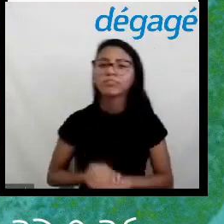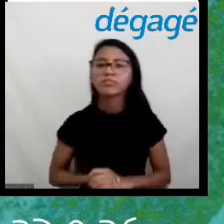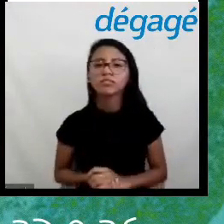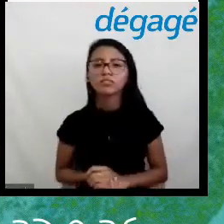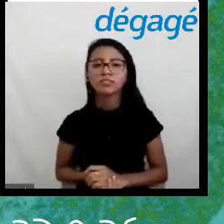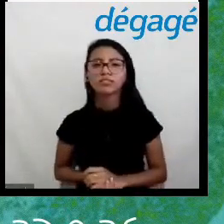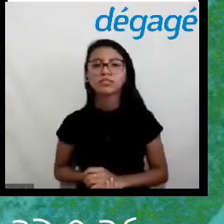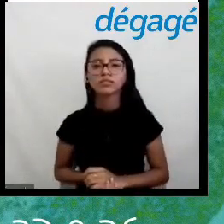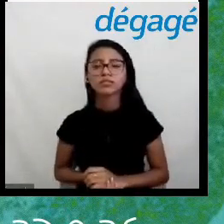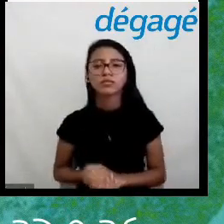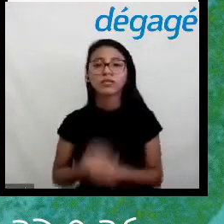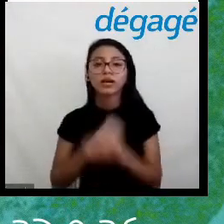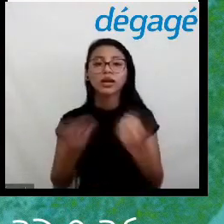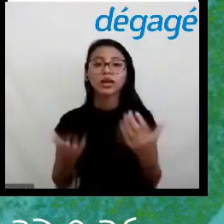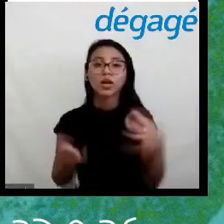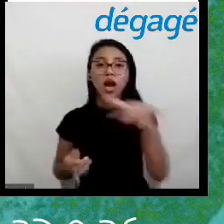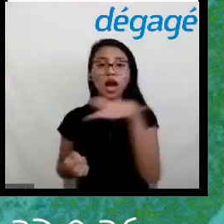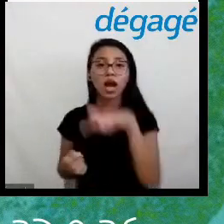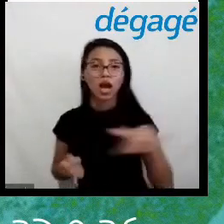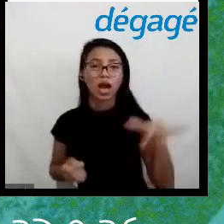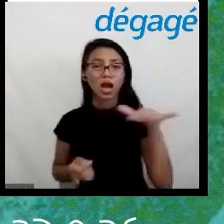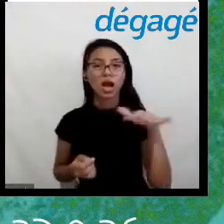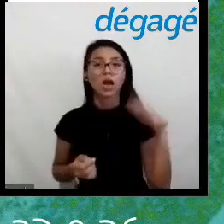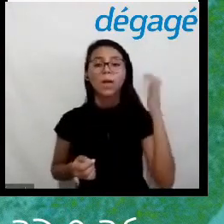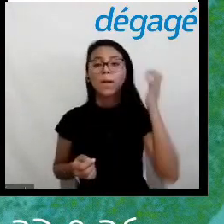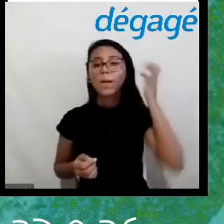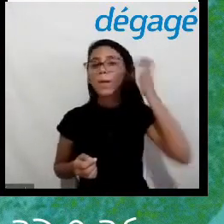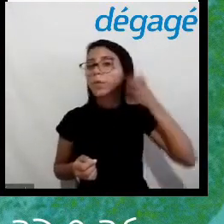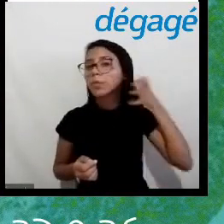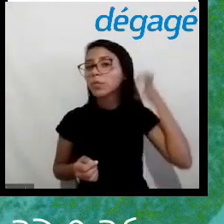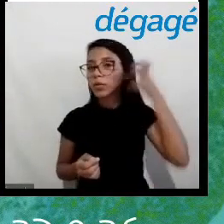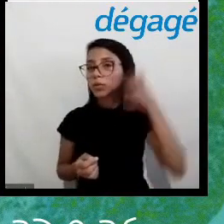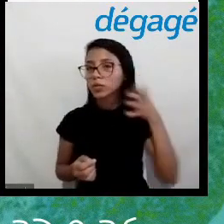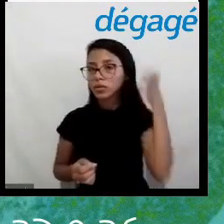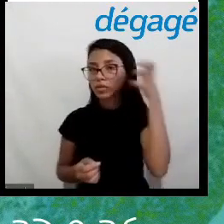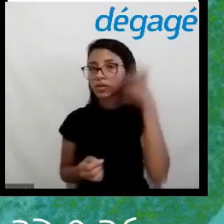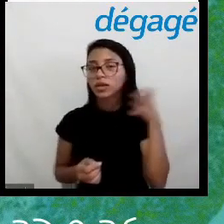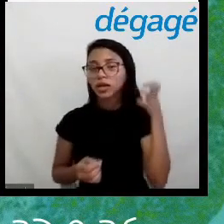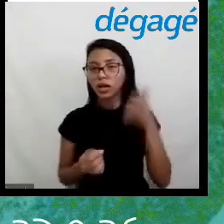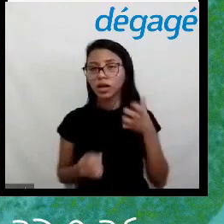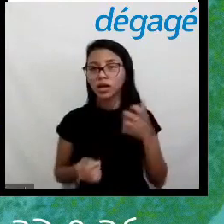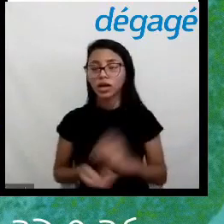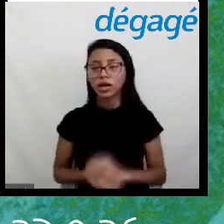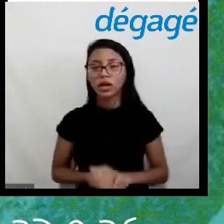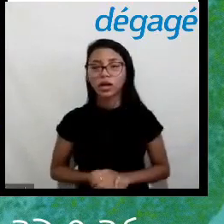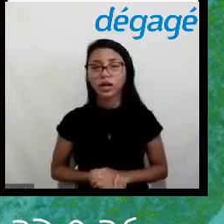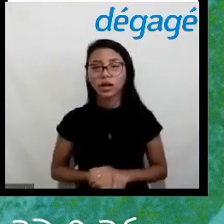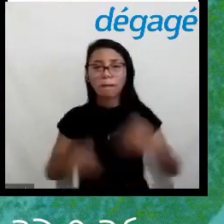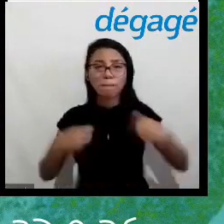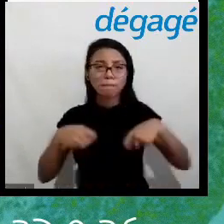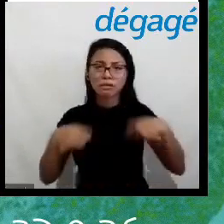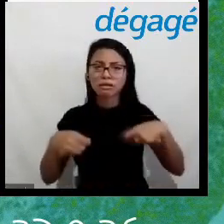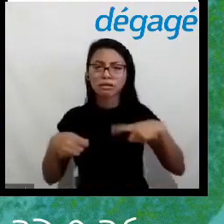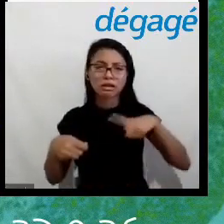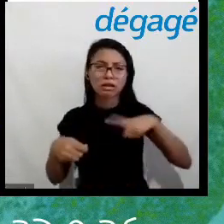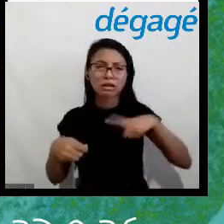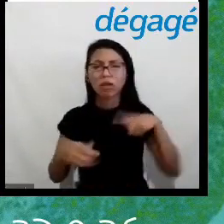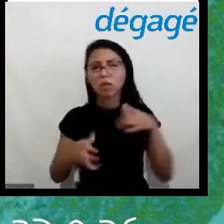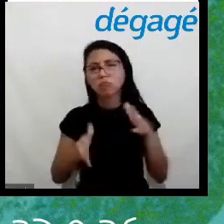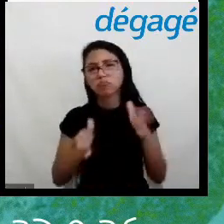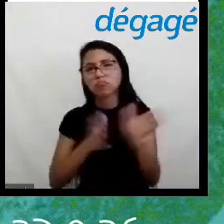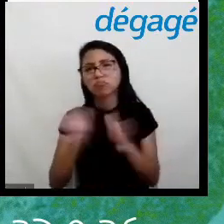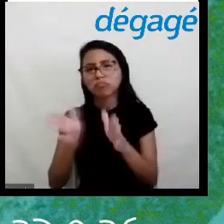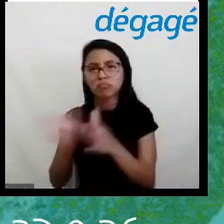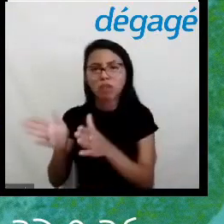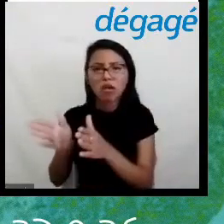várias formas, mas que, sobretudo, fosse a gente tivesse uma linguagem transdisciplinar no final das